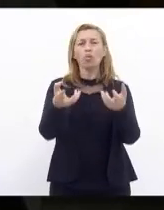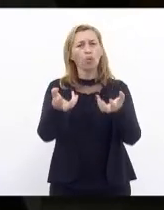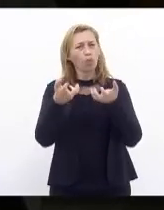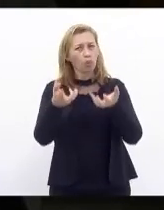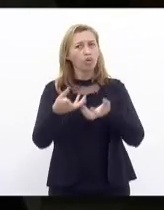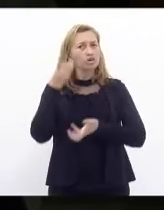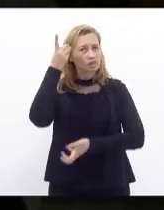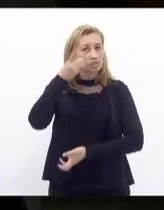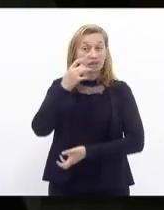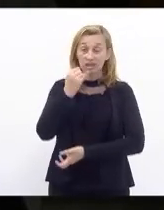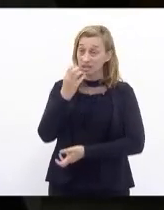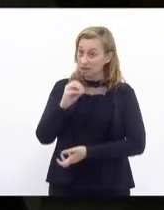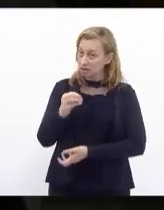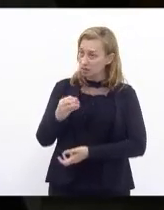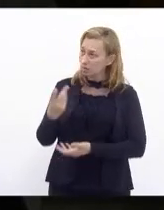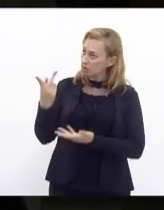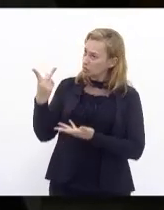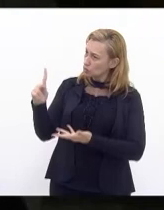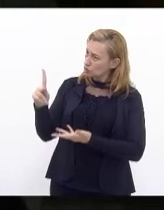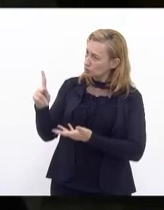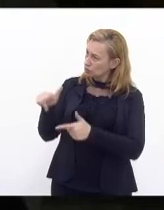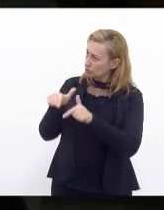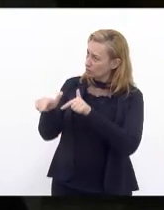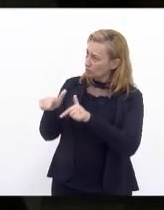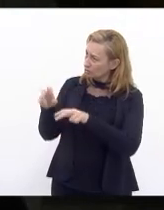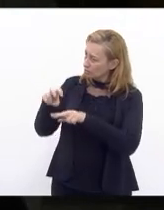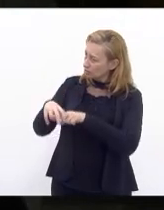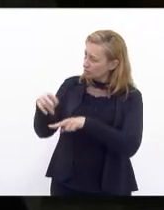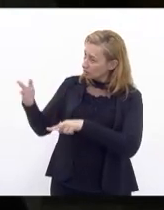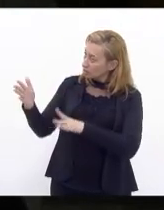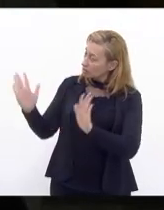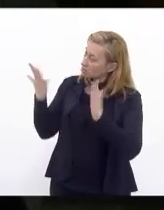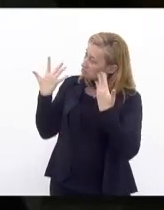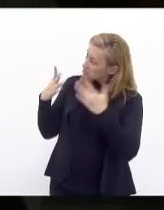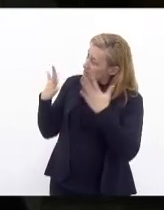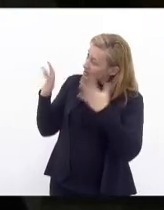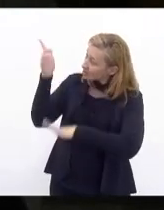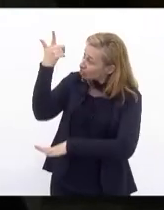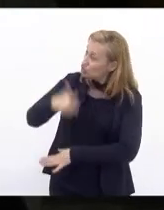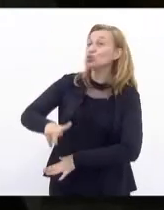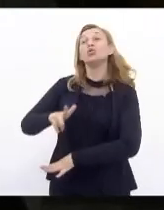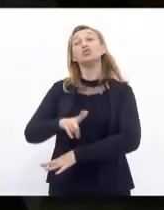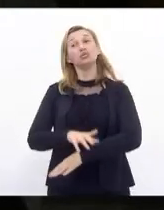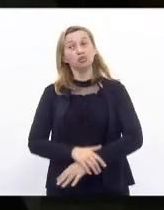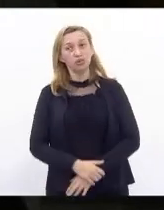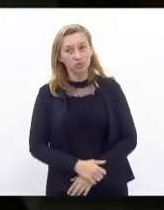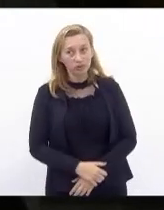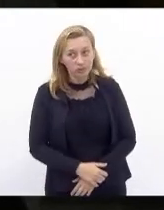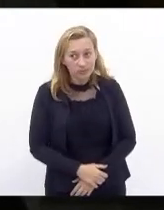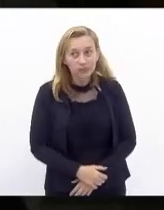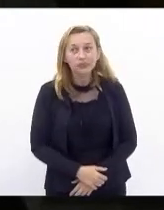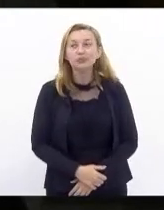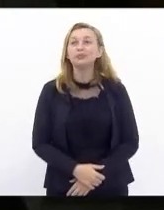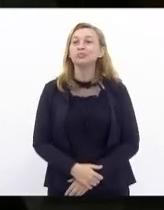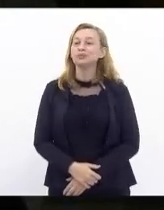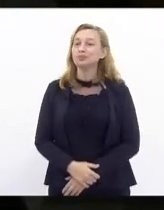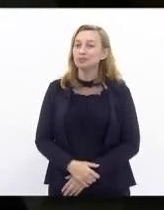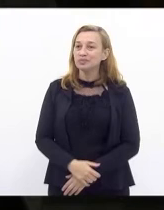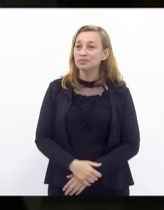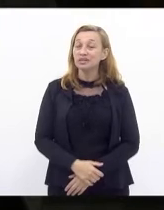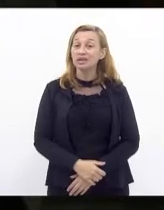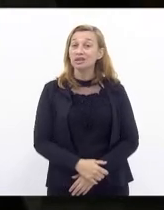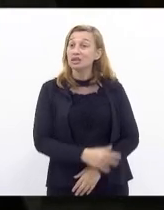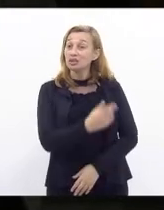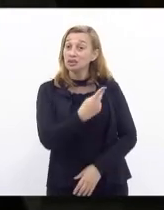deputado Sérgio Fernandes, sob a presidência de Vossa Excelência, enaltecer mais uma vez esta propositura de autoria de